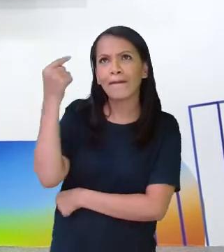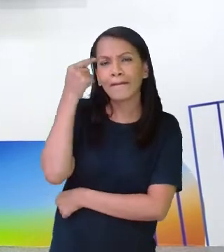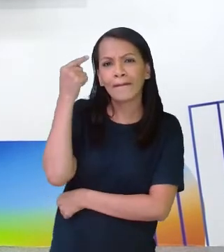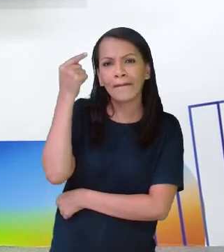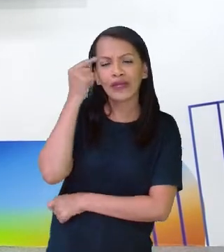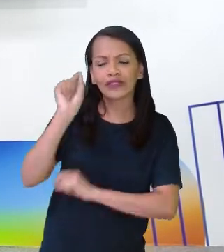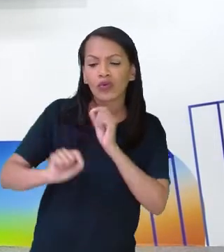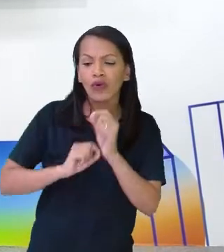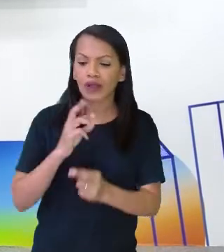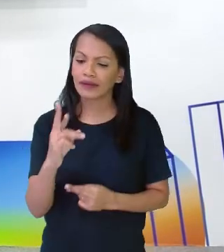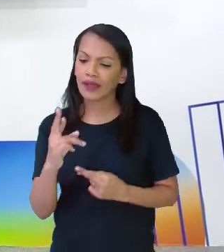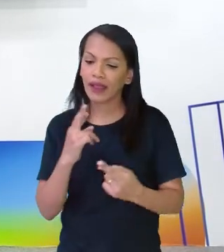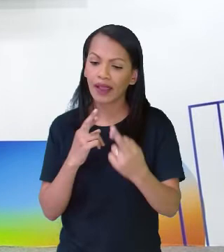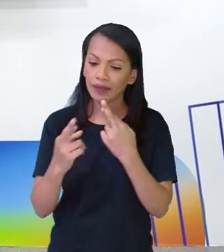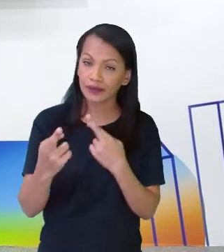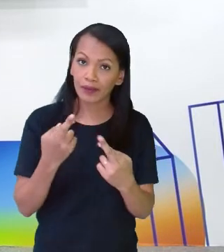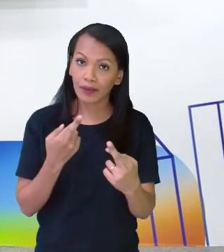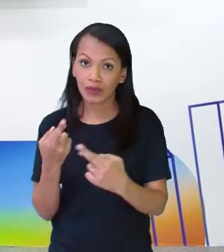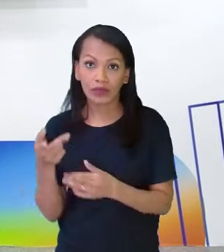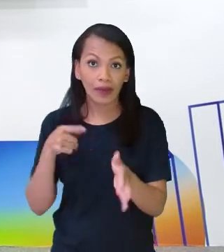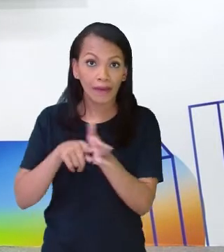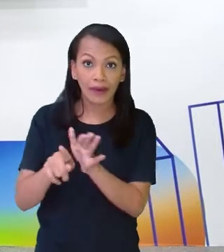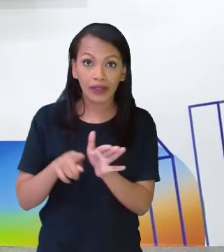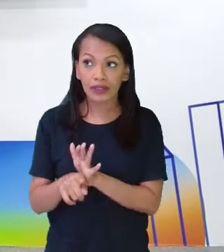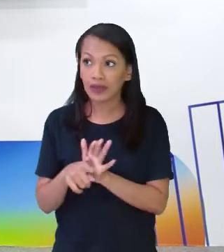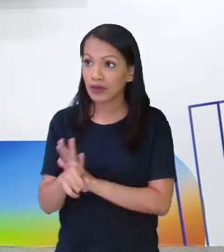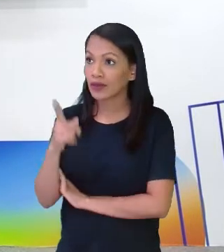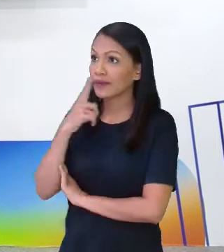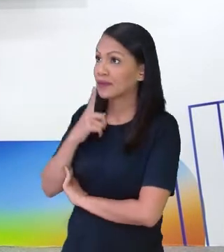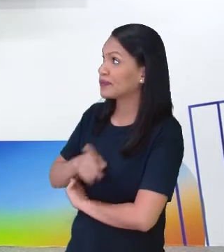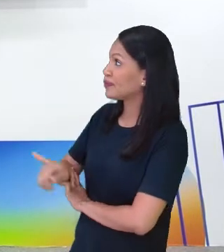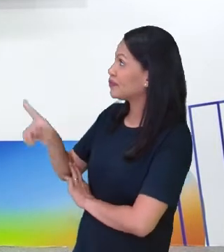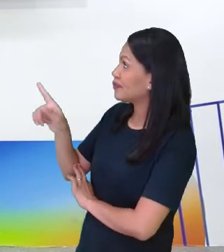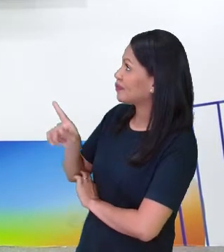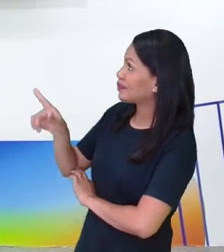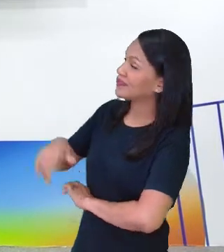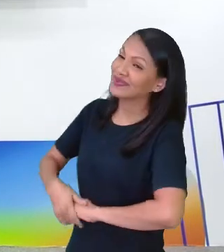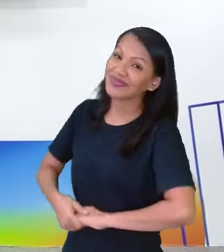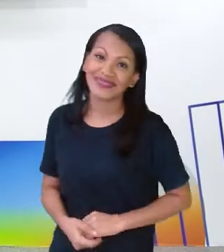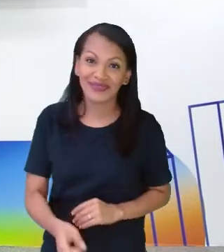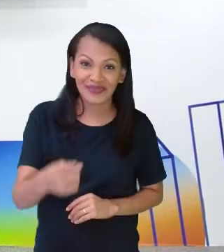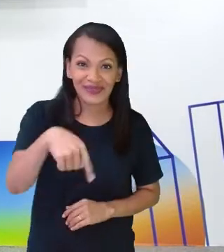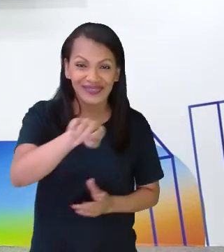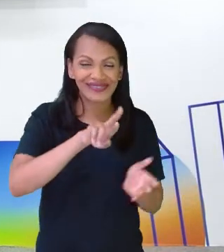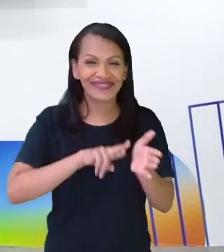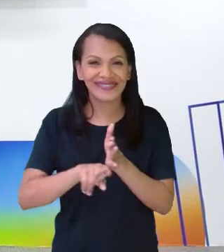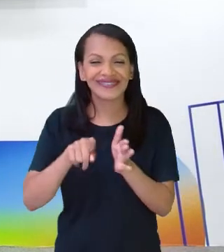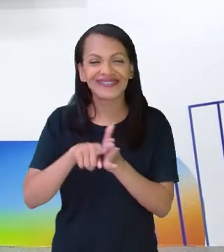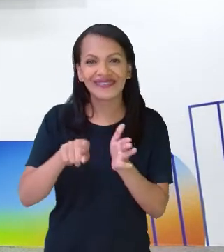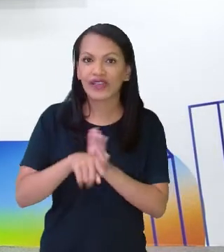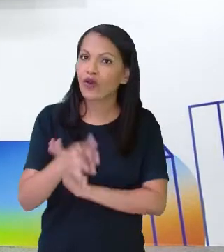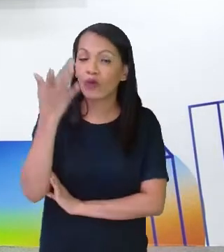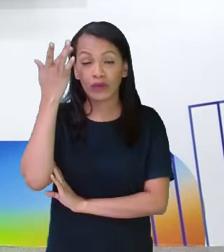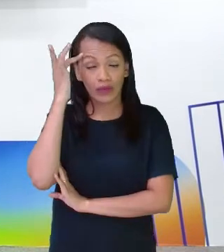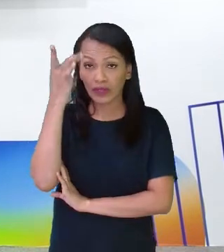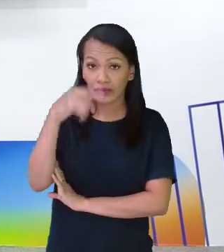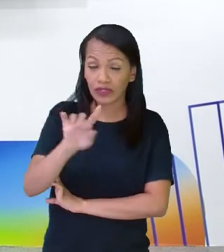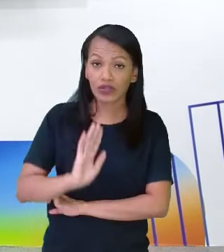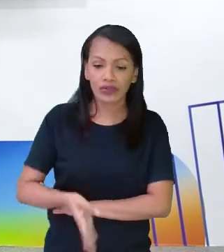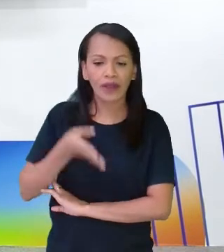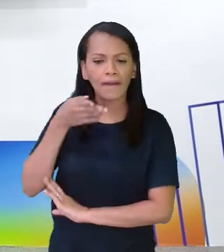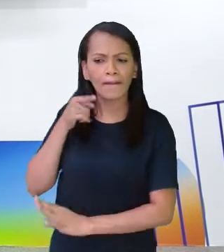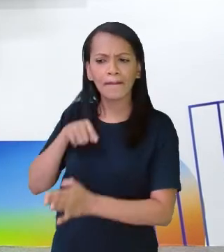nas respostas para essas perguntas que estão aparecendo aí na tela para vocês. E eu não sei se vocês já